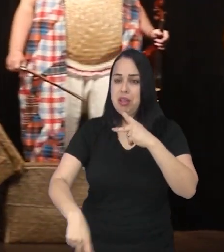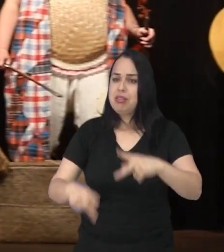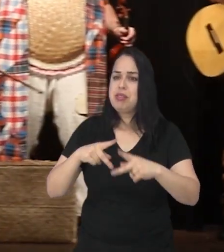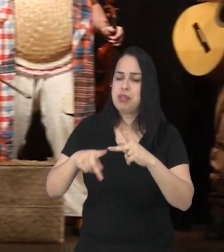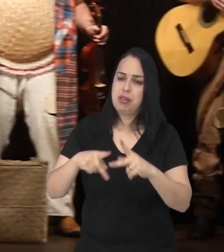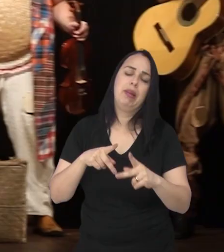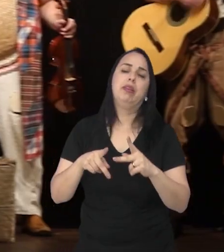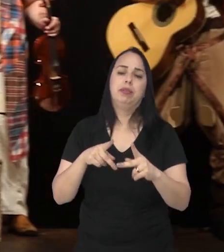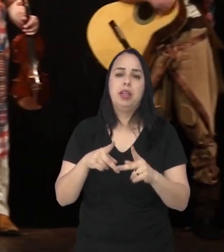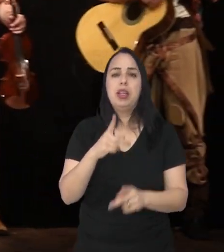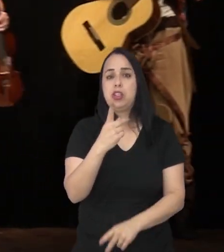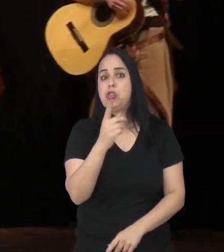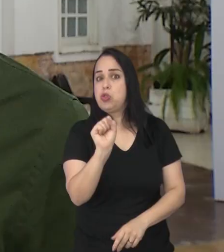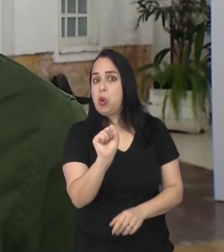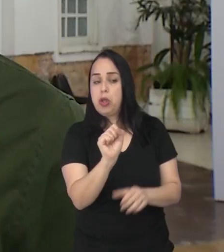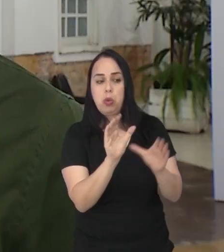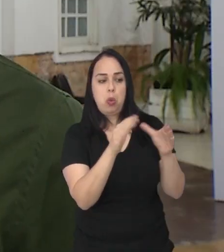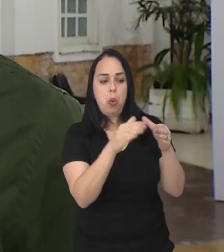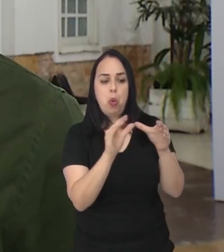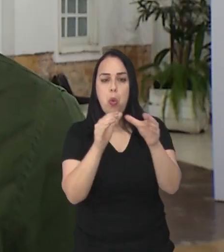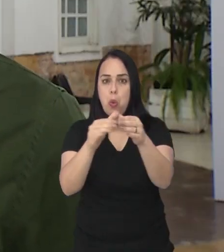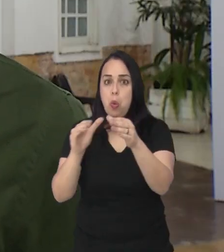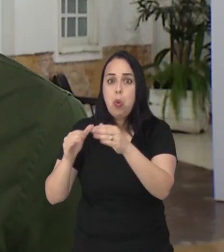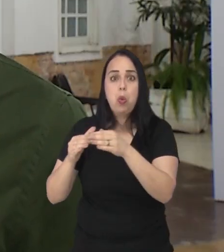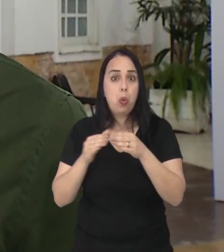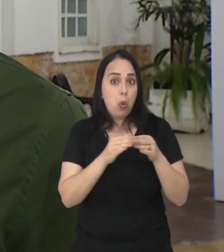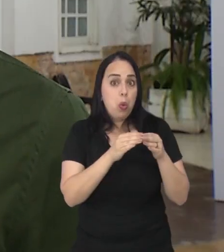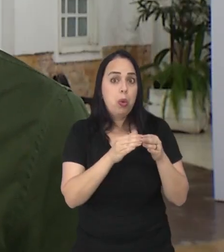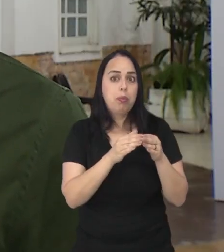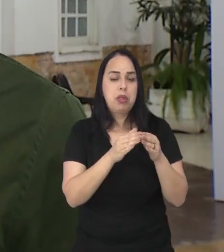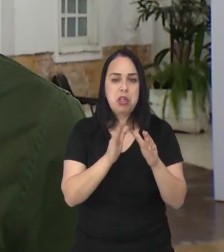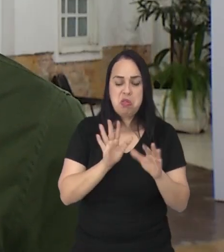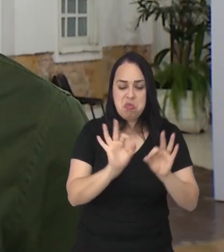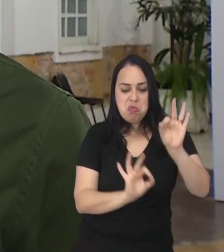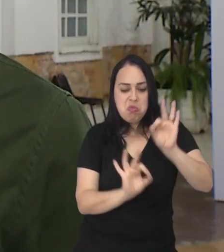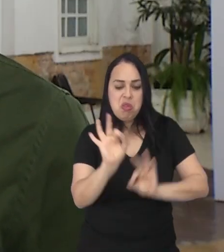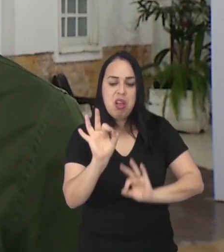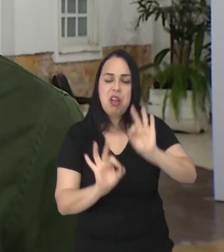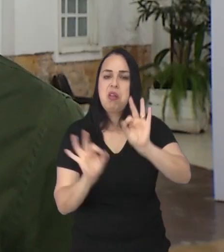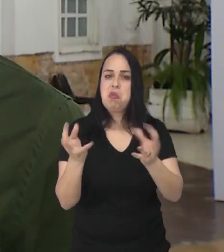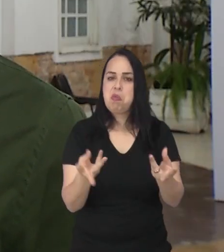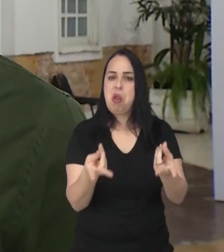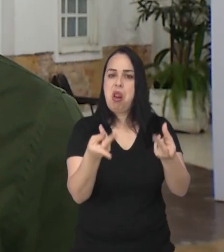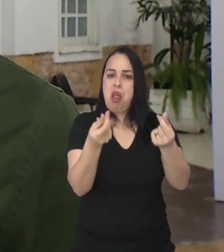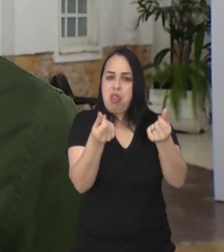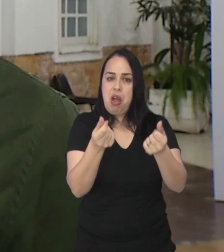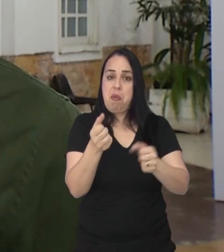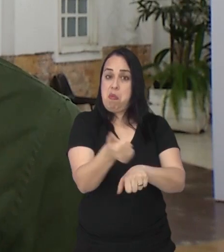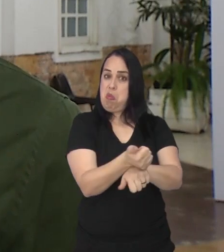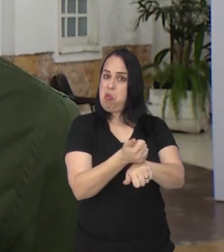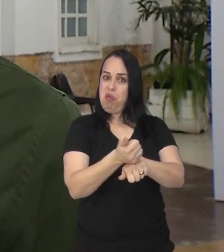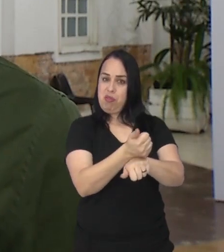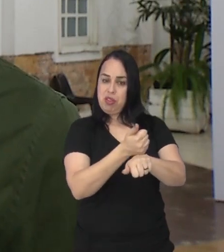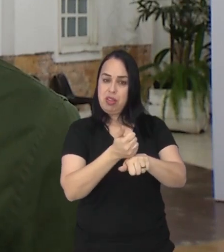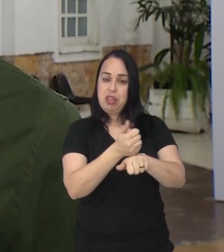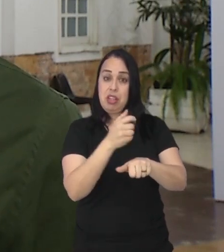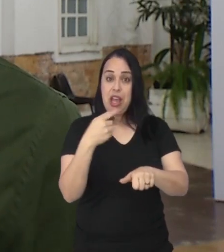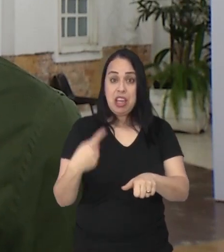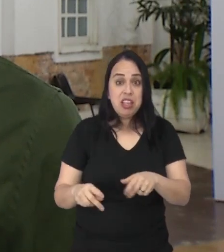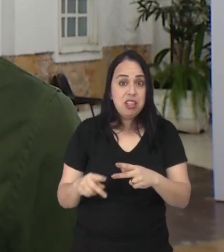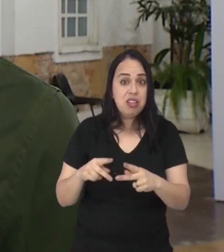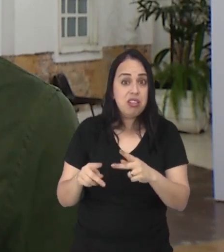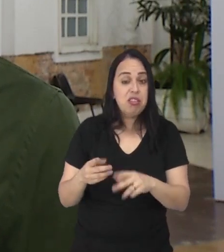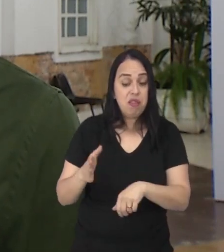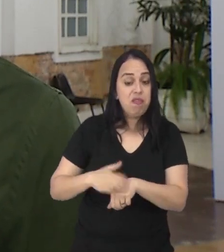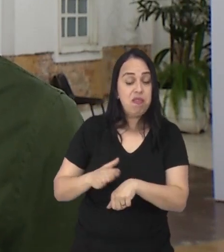dos Campos. Foram 18 grupos, o que mostra essa produção rica, qualificada, profissional que São